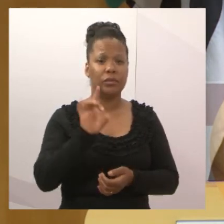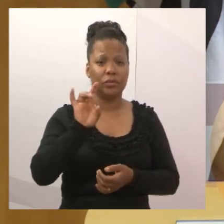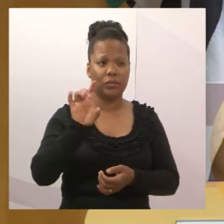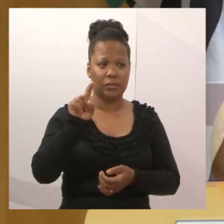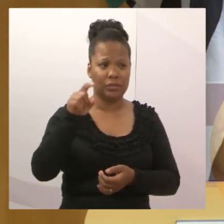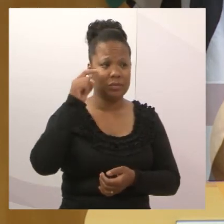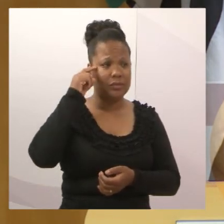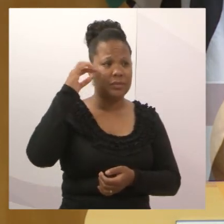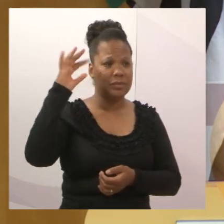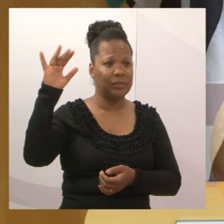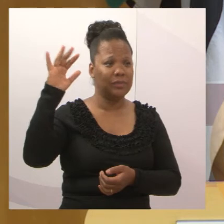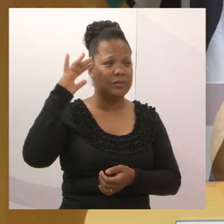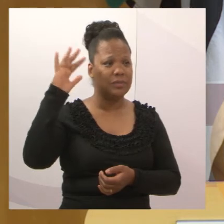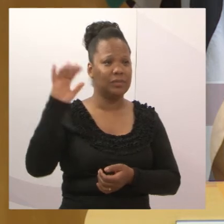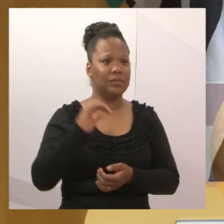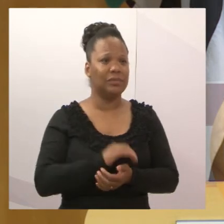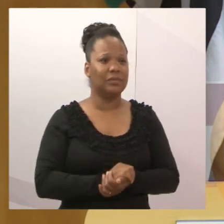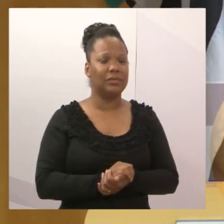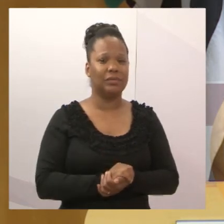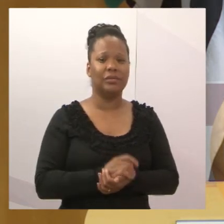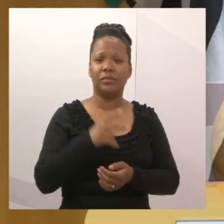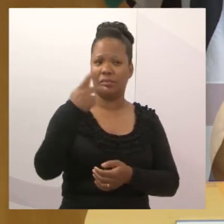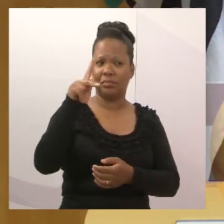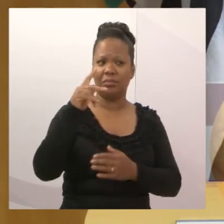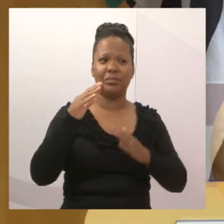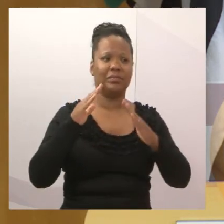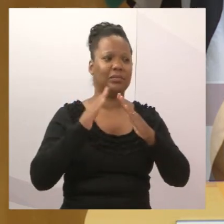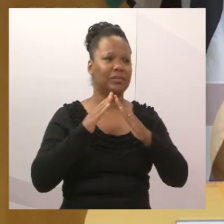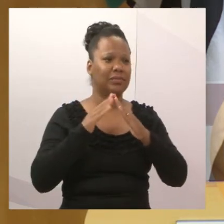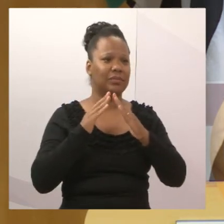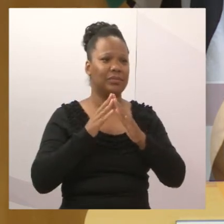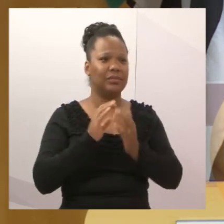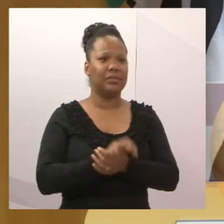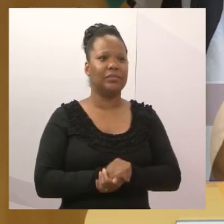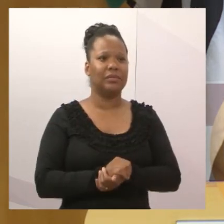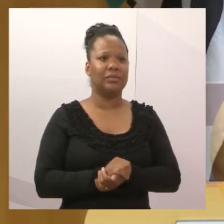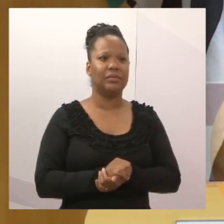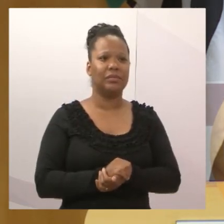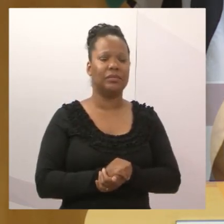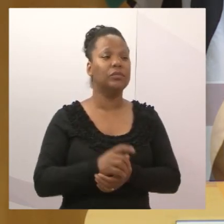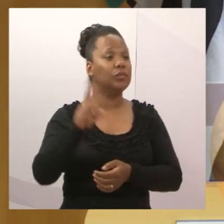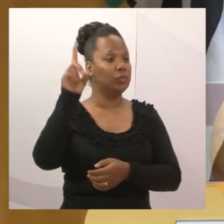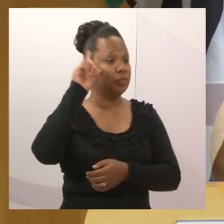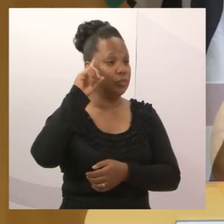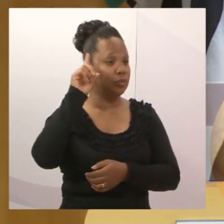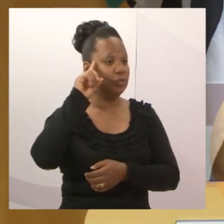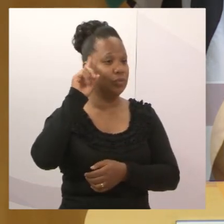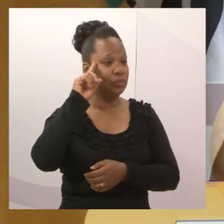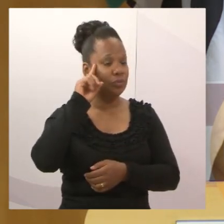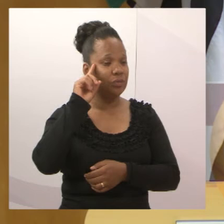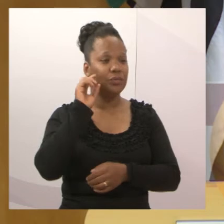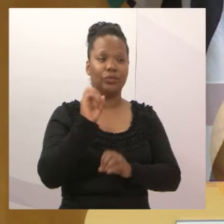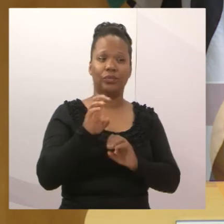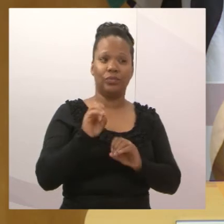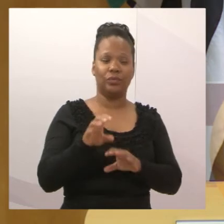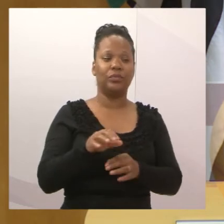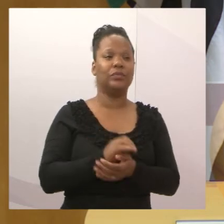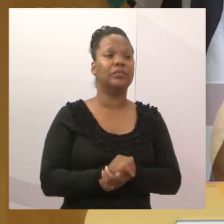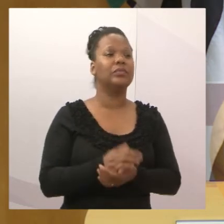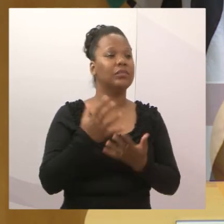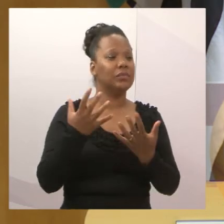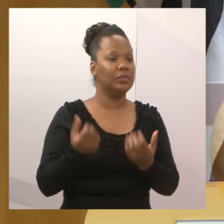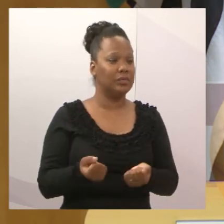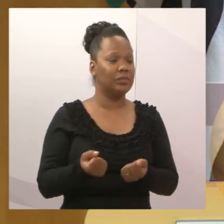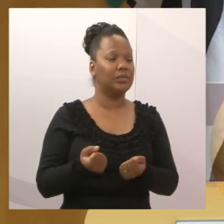imaginar. Imagina você, que está aí na sua casa, a educação recebe todos os dias 557 mil